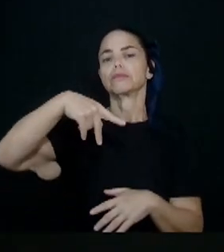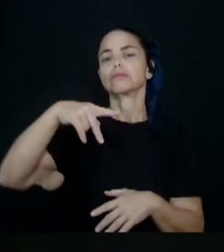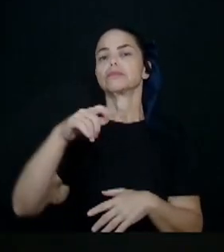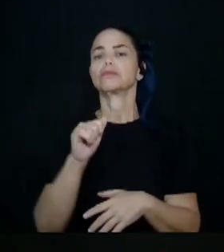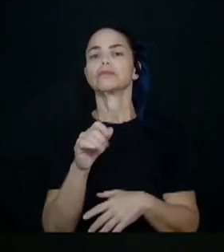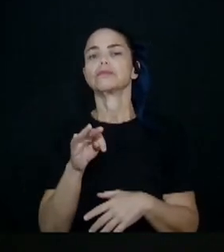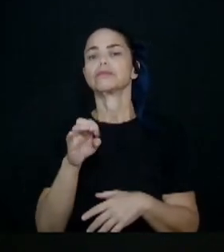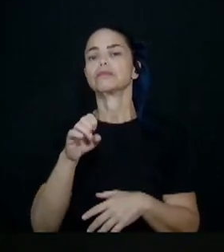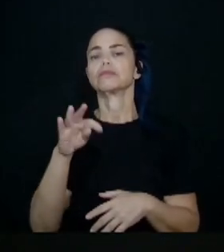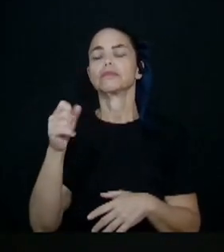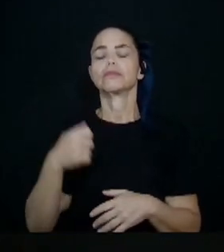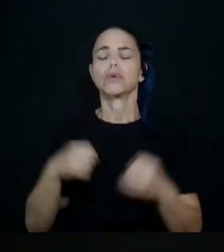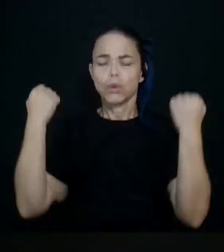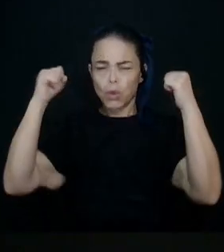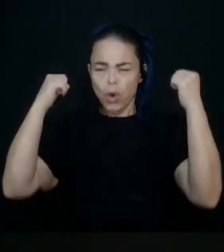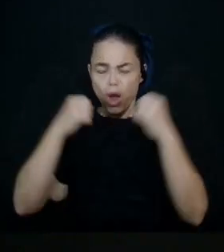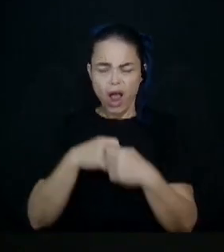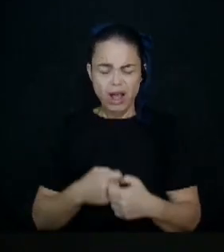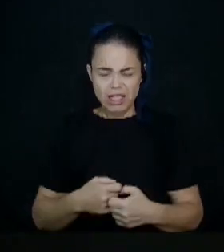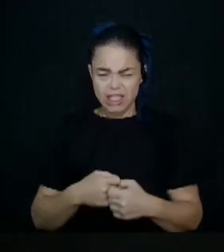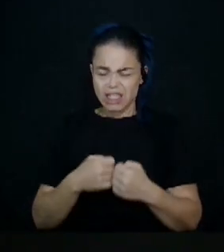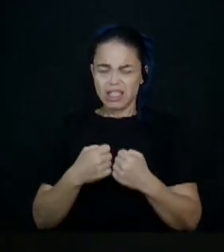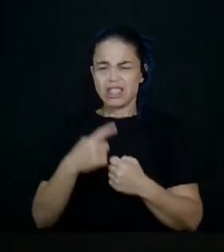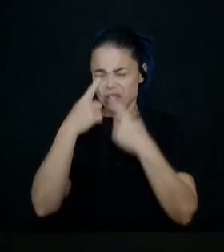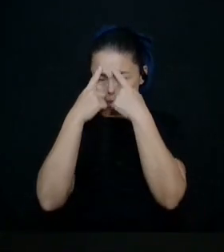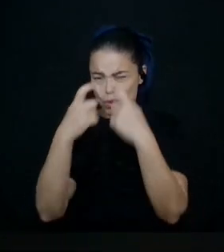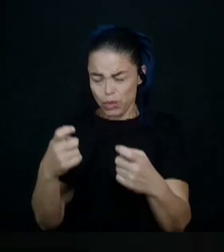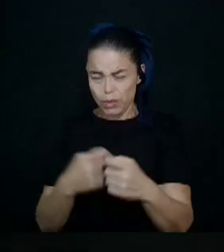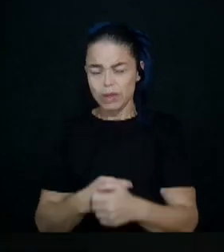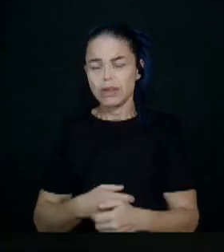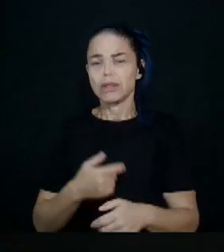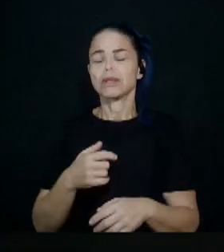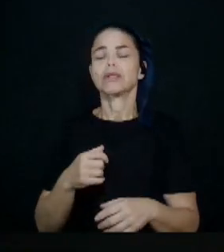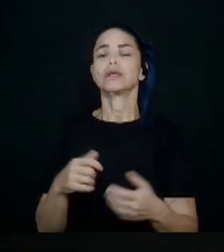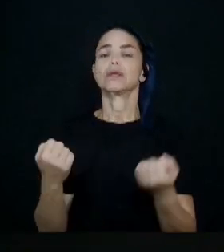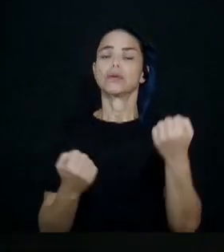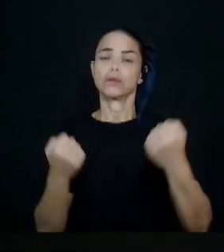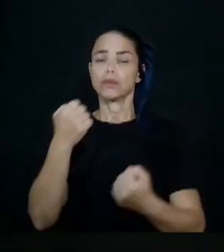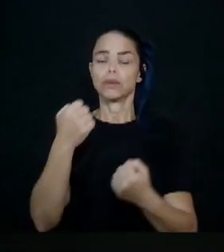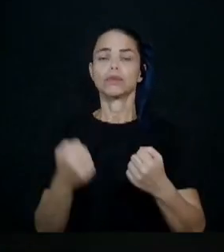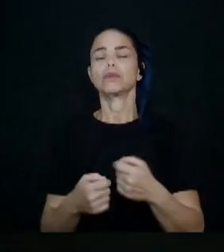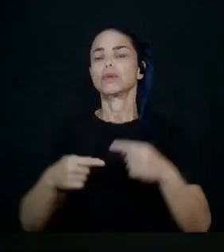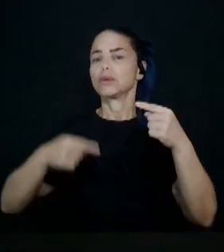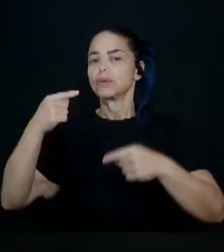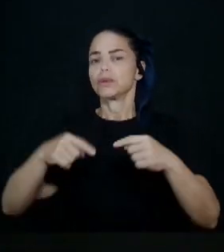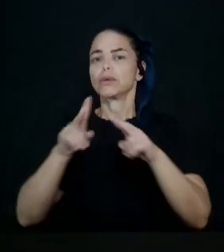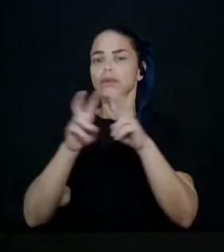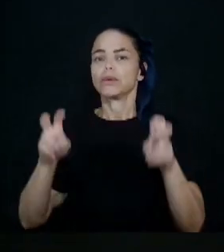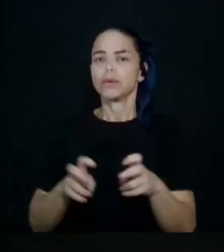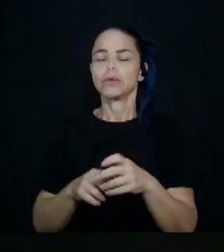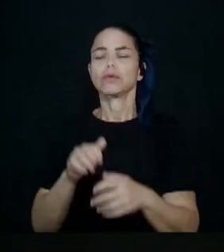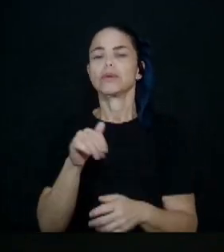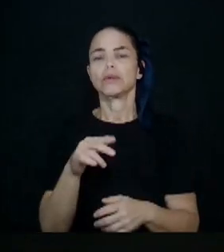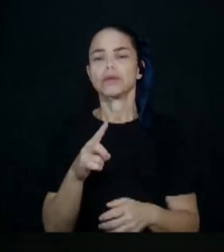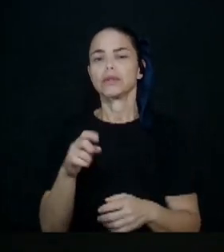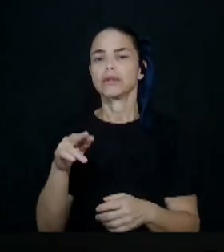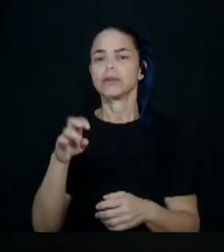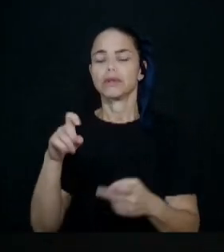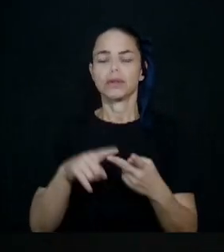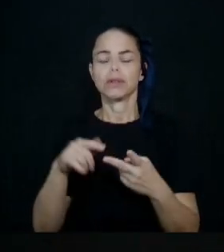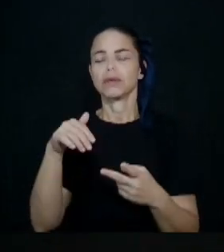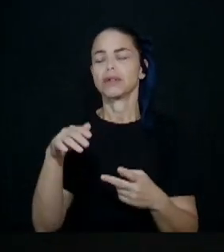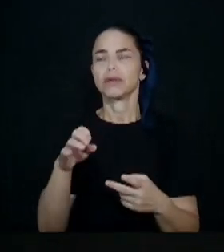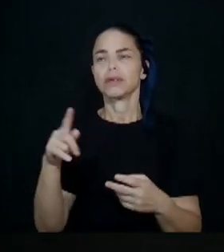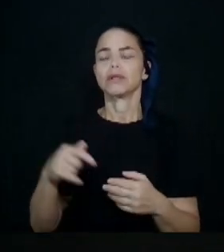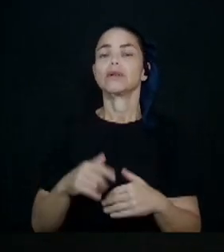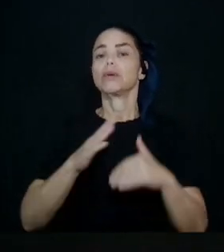agressivo, estresse, mudança de atitude ao volante. Nós debatemos esse tema aqui com o André e com a Anne, são especialistas na